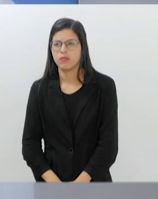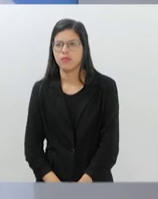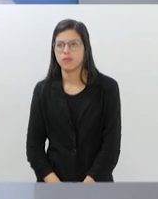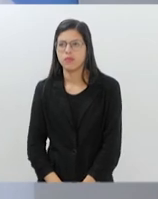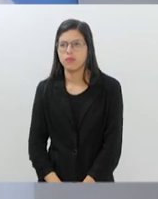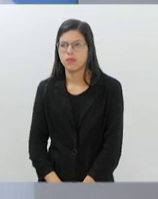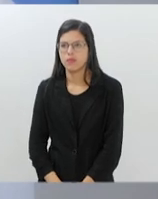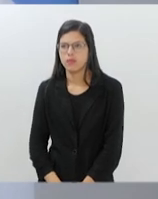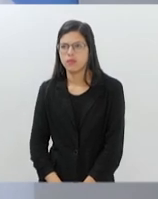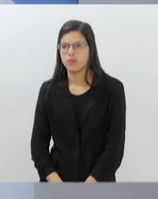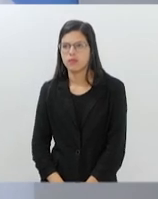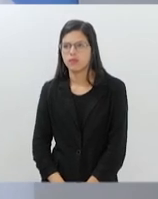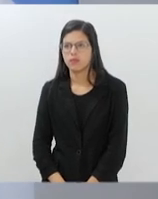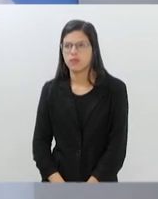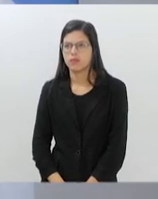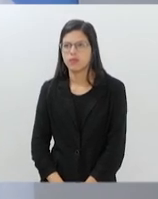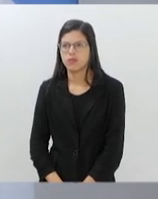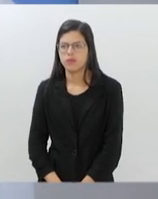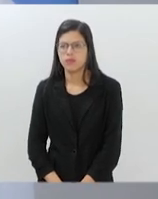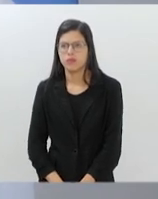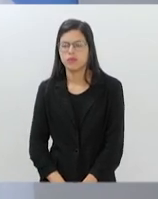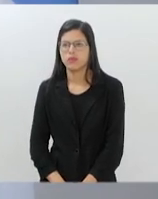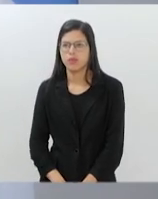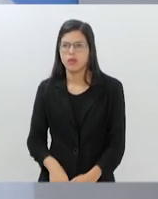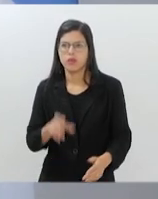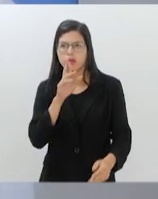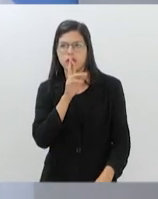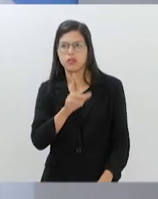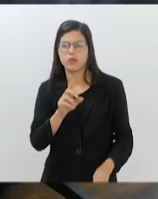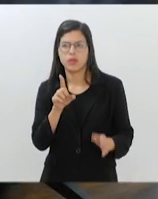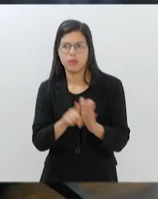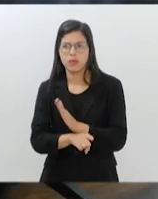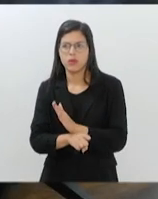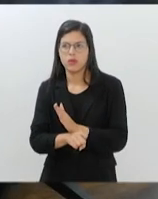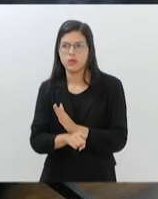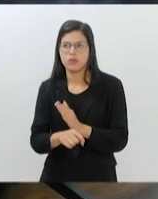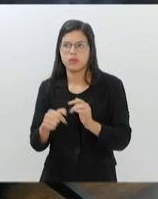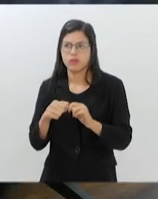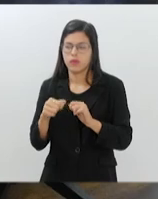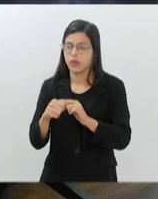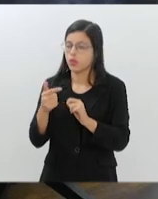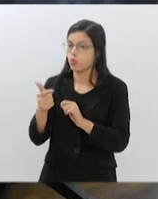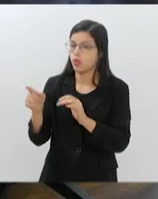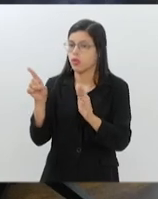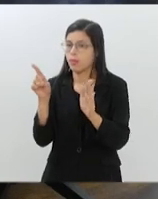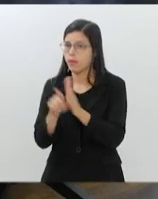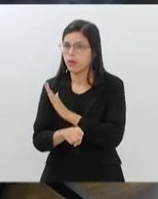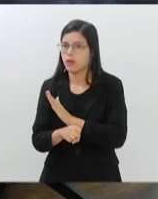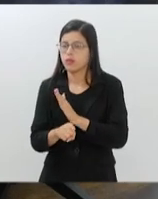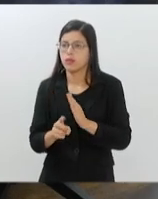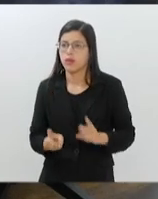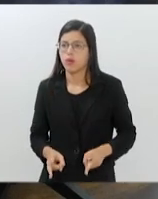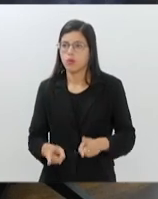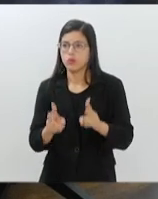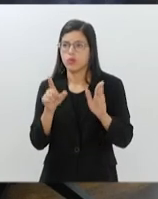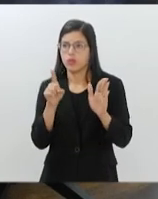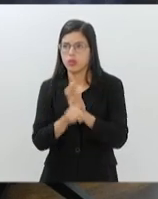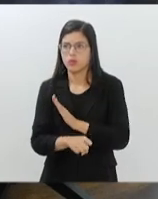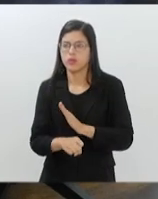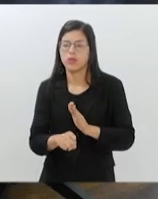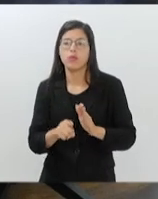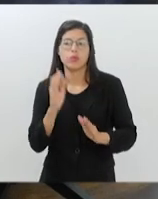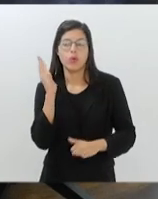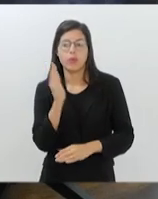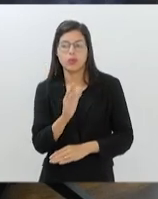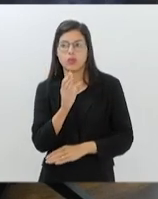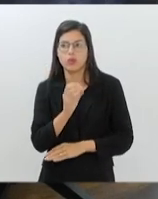respeitoa respondeu a pergunta não respondeu V excelência fez uma contra pergunta e e ela continua tá então vou ser o objetivo Doutor